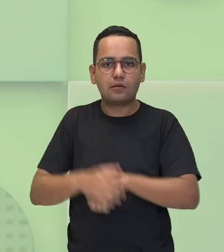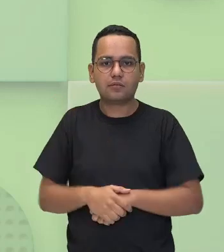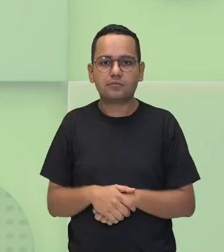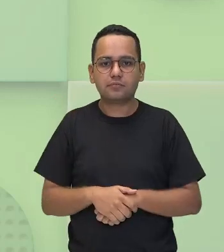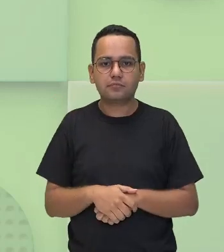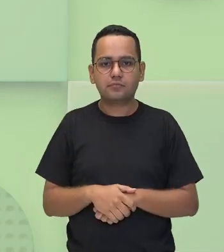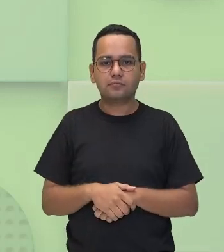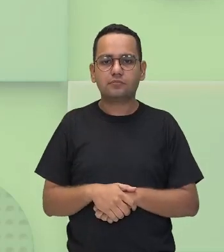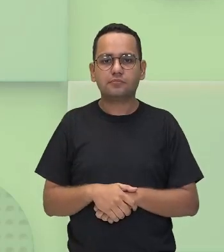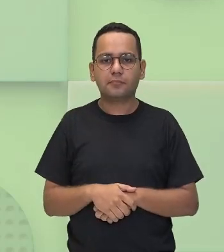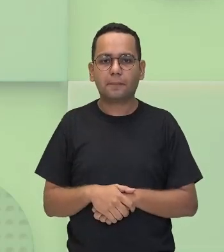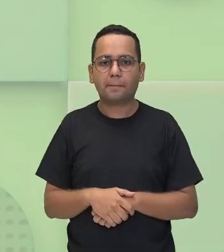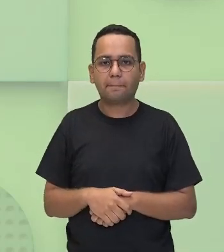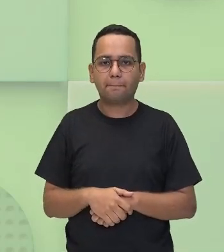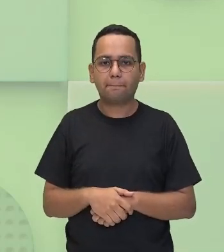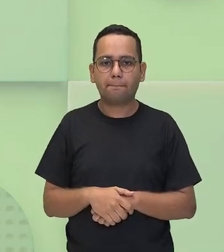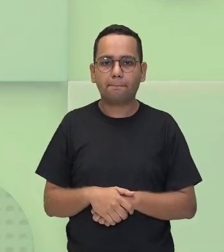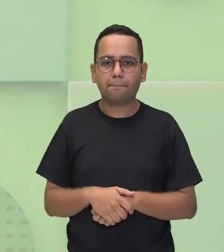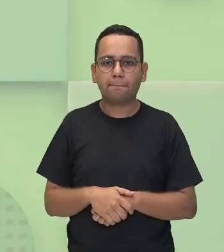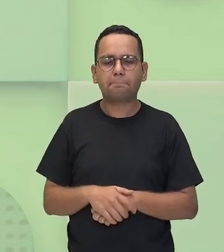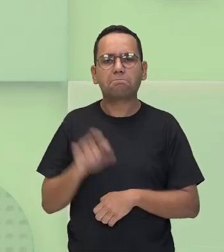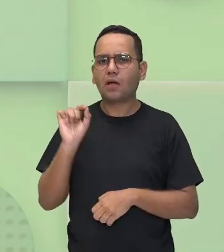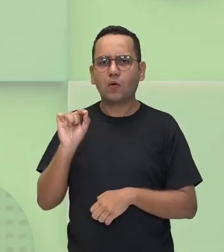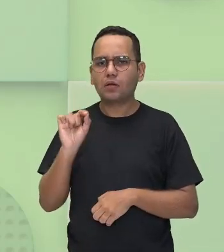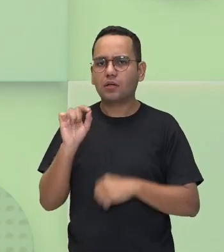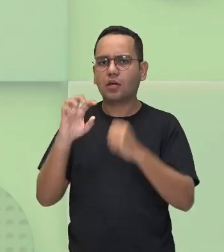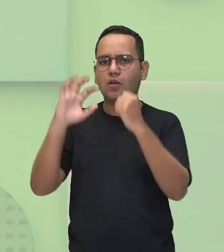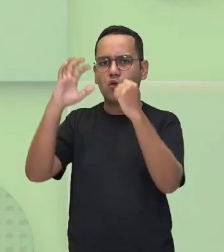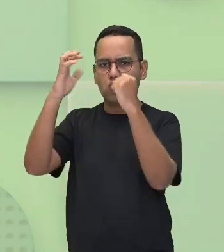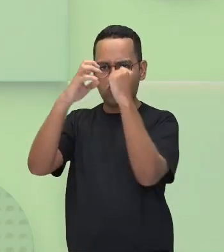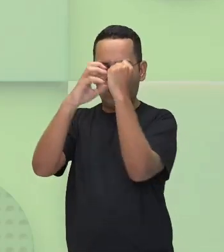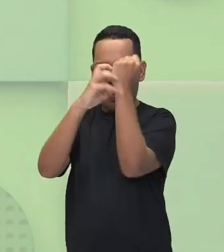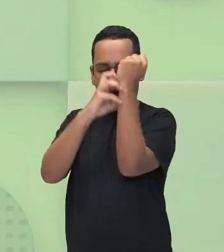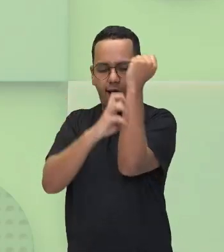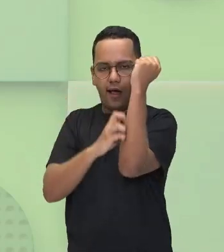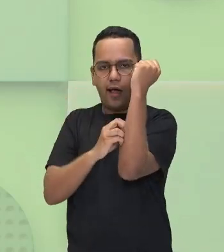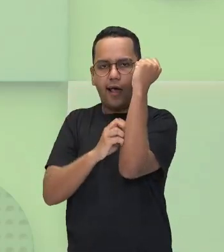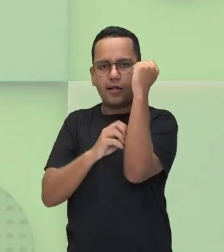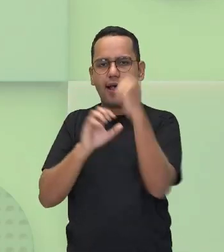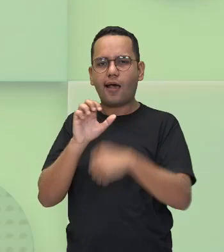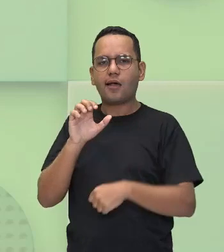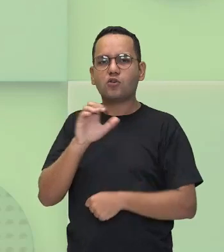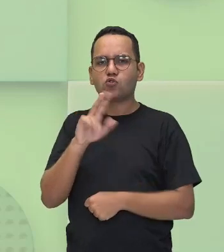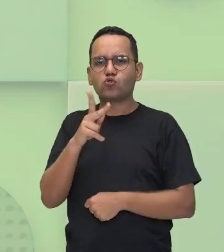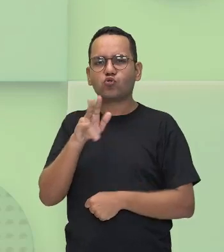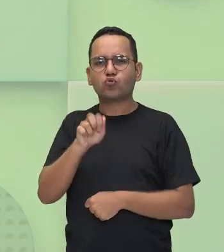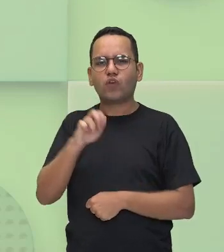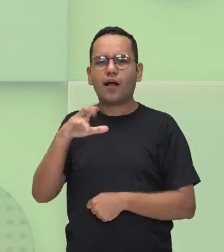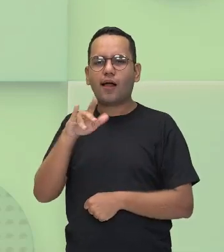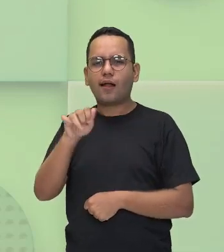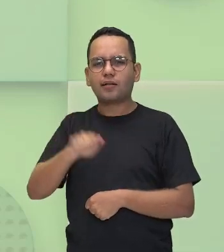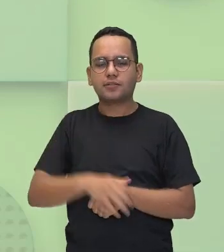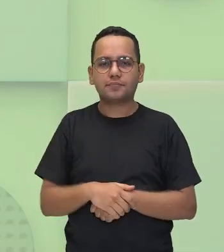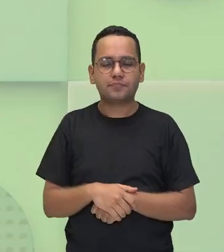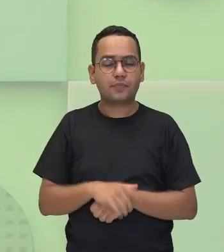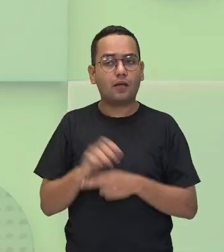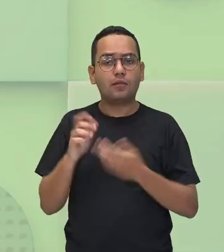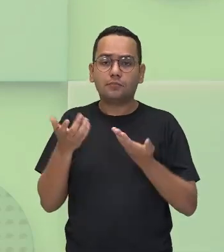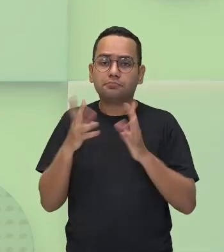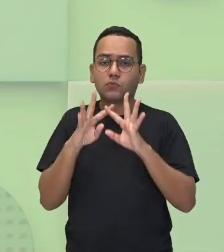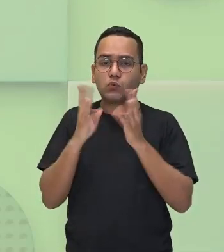sobre as chuvas ácidas. O que são as chuvas ácidas? Elas são substâncias que foram lançadas para a